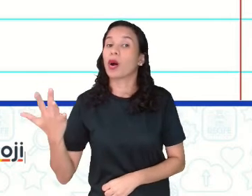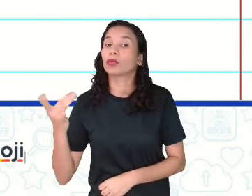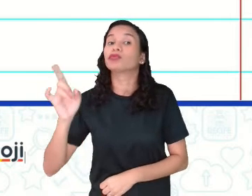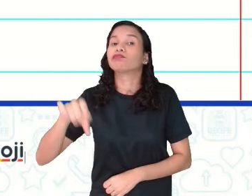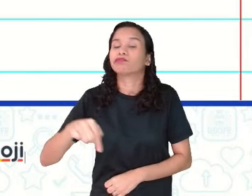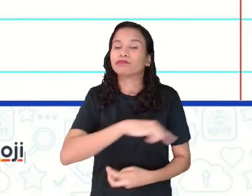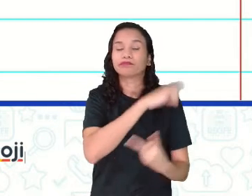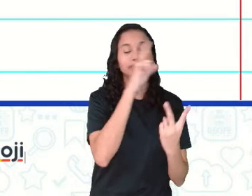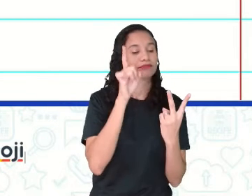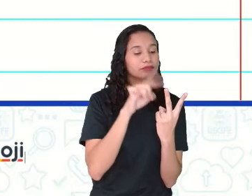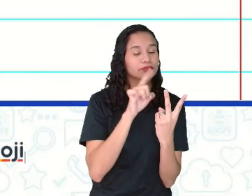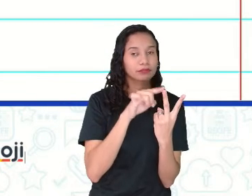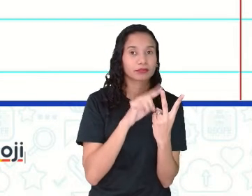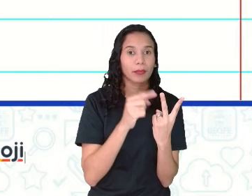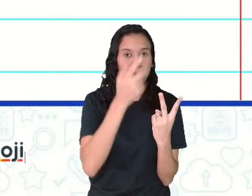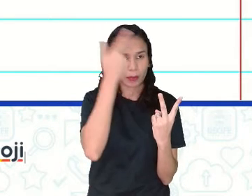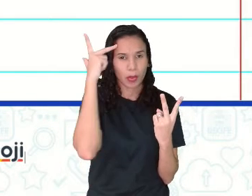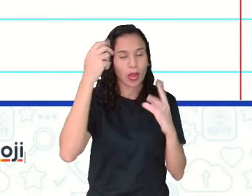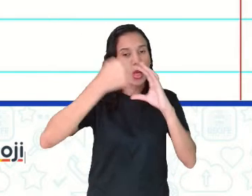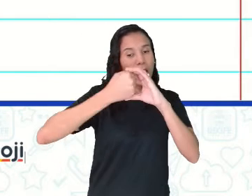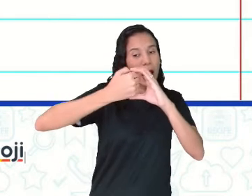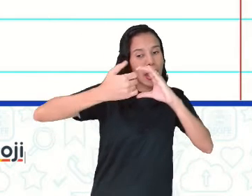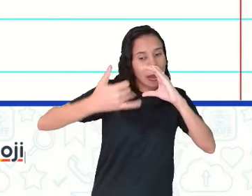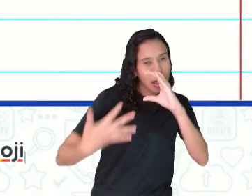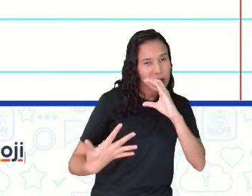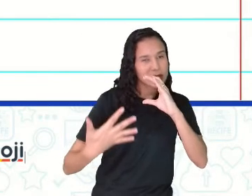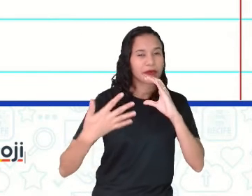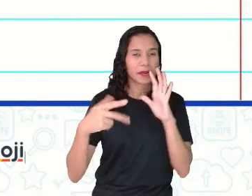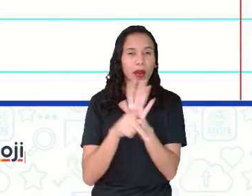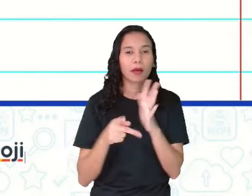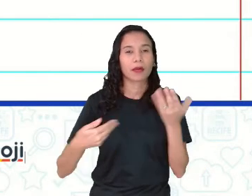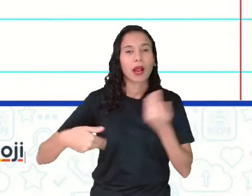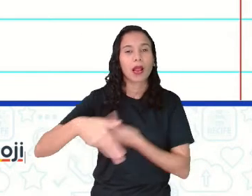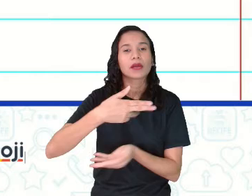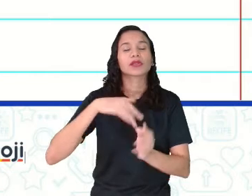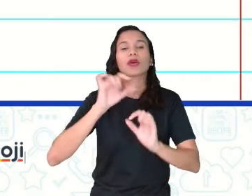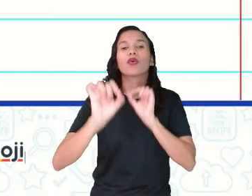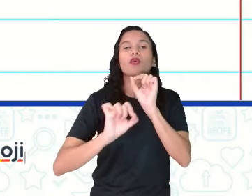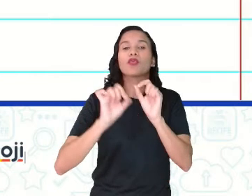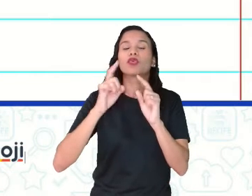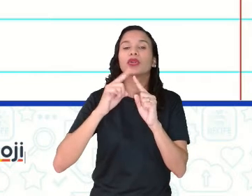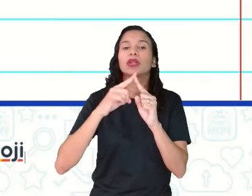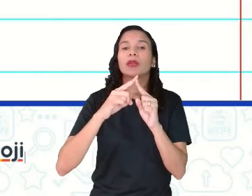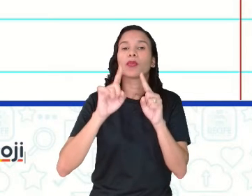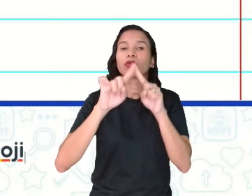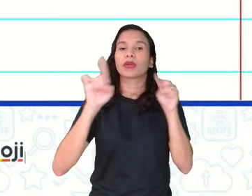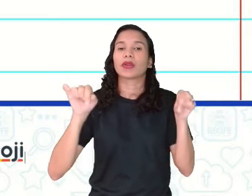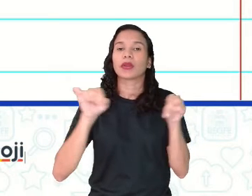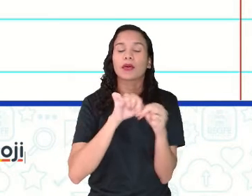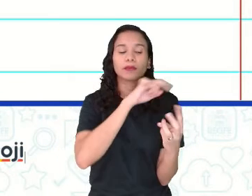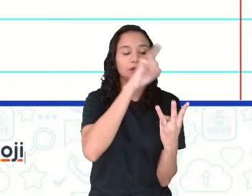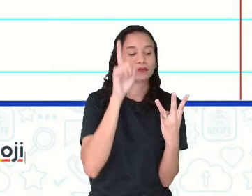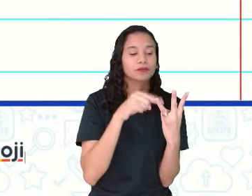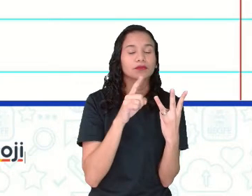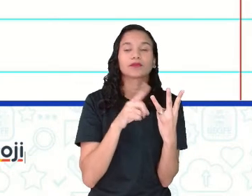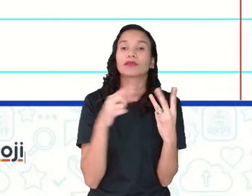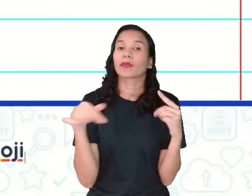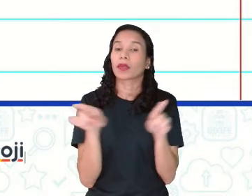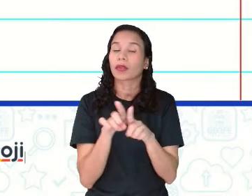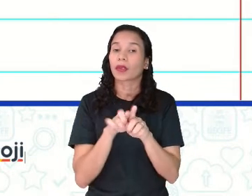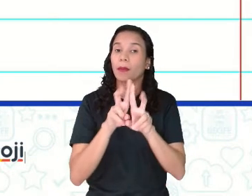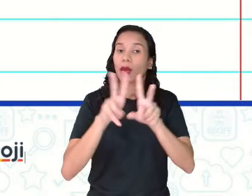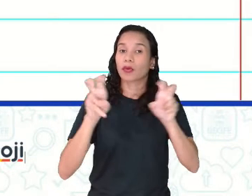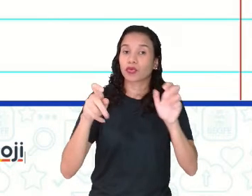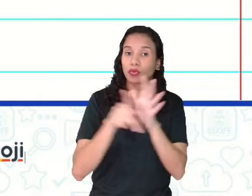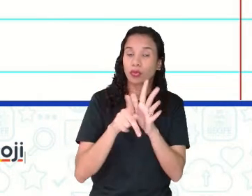triângulos. Segundo, para você classificar em relação aos lados. E terceiro, para você classificar eles aí em